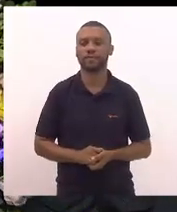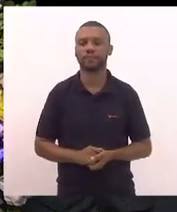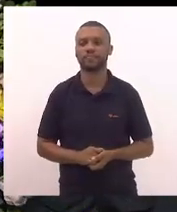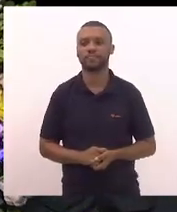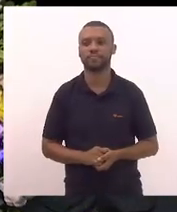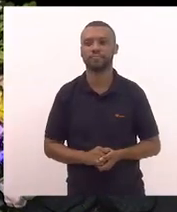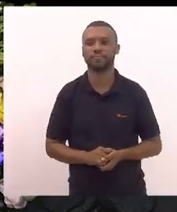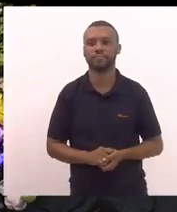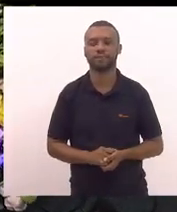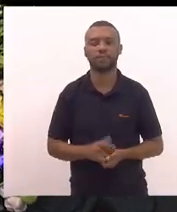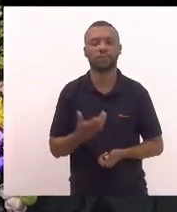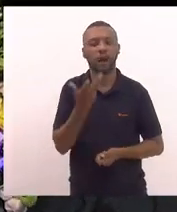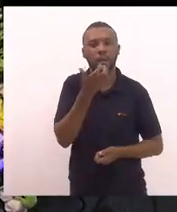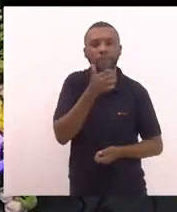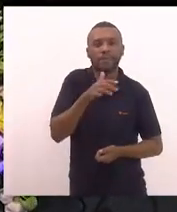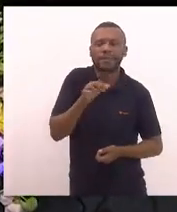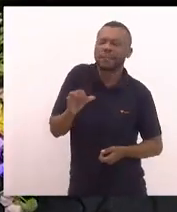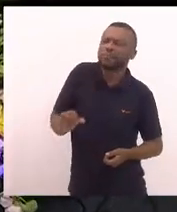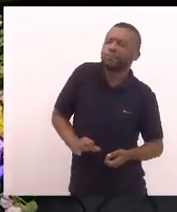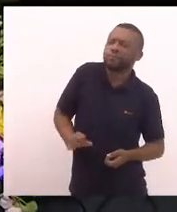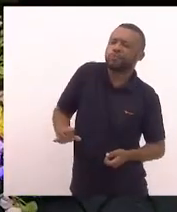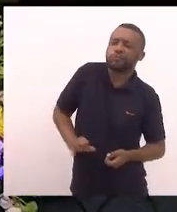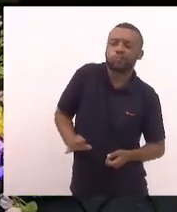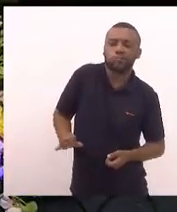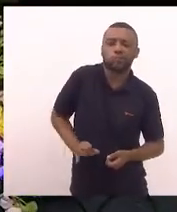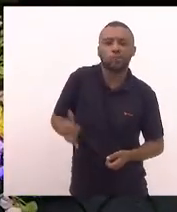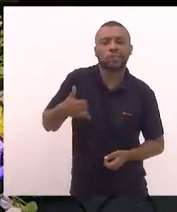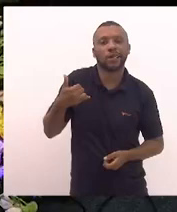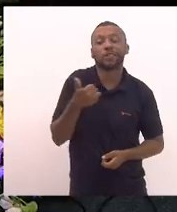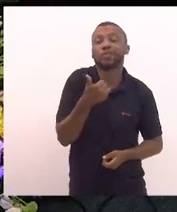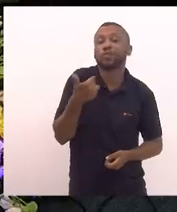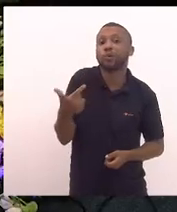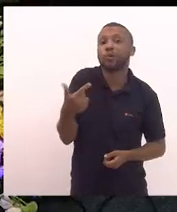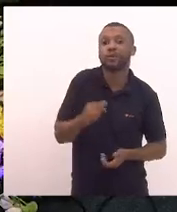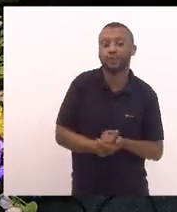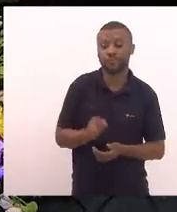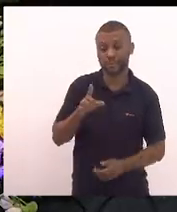Com uma infância de muito sofrimento, aos 12 anos, Débora